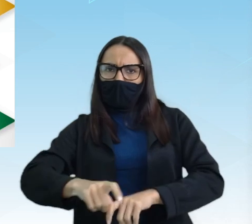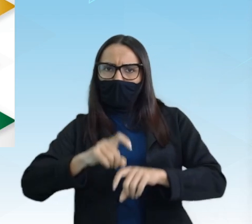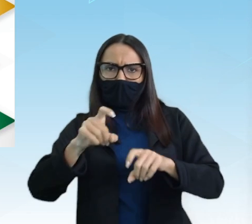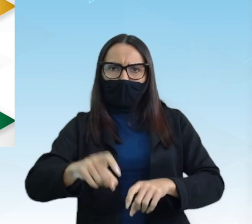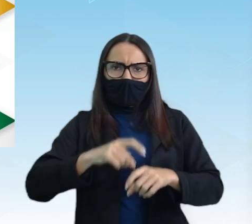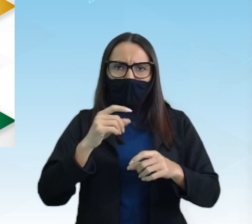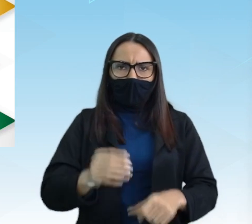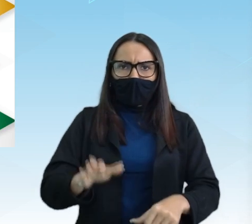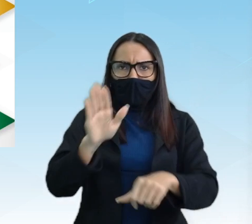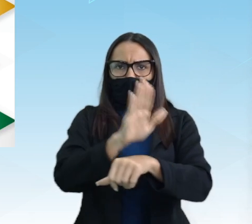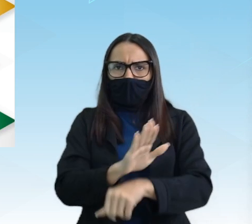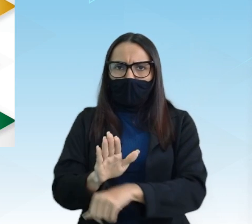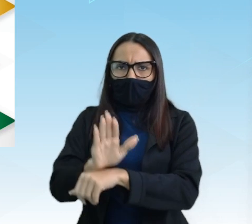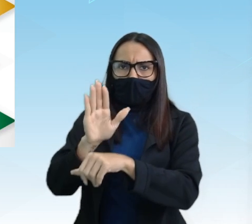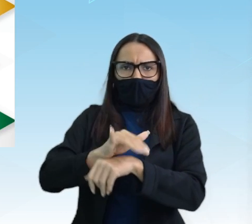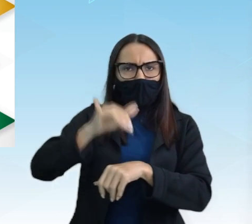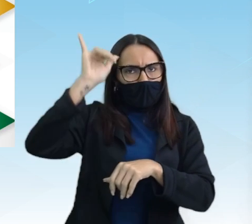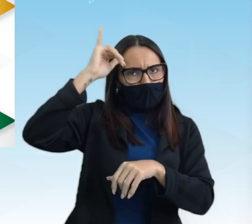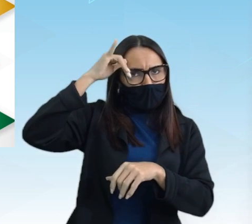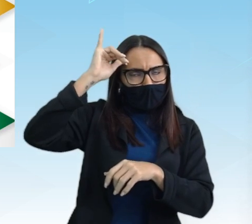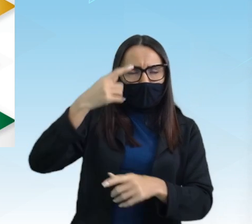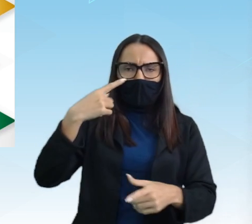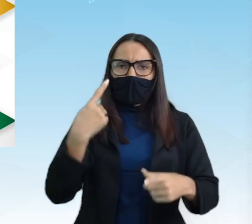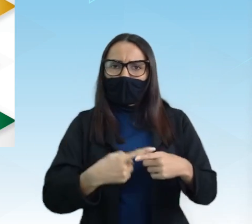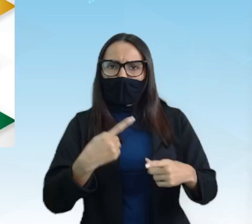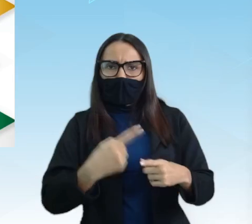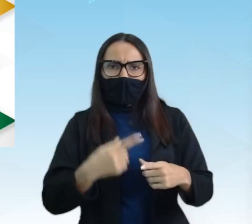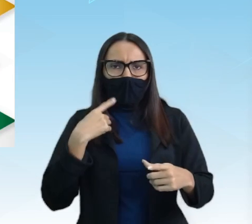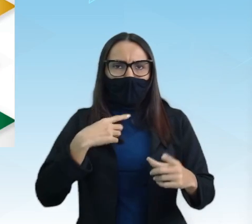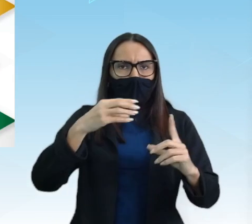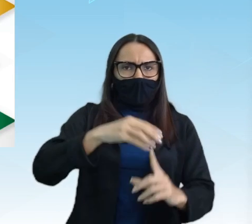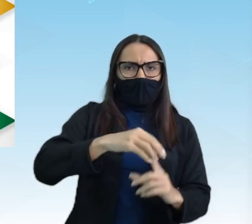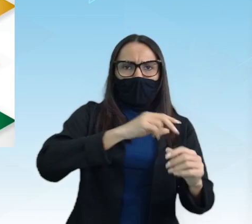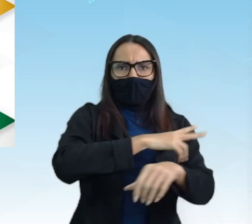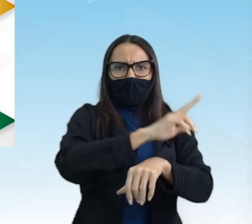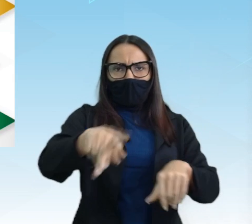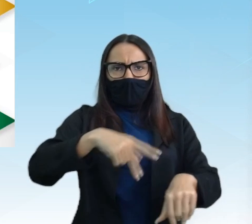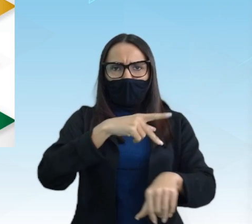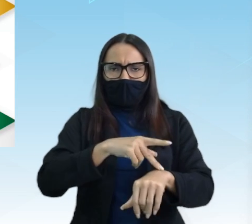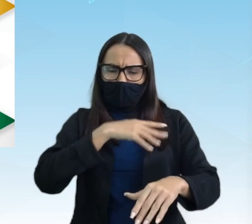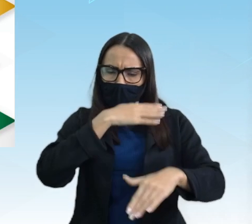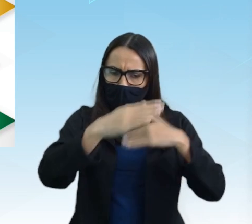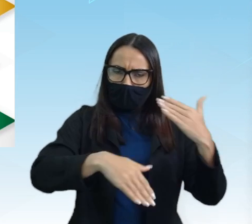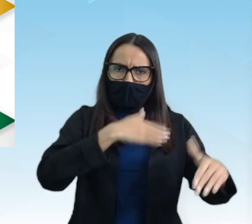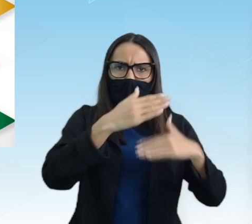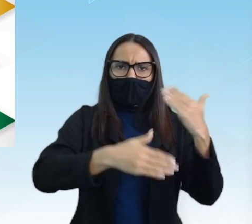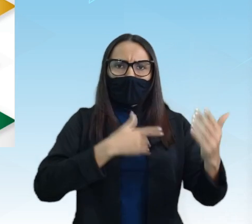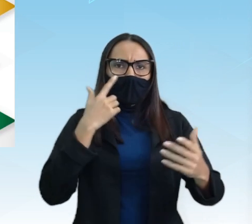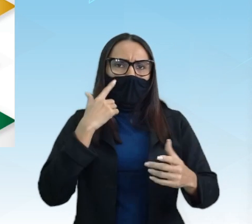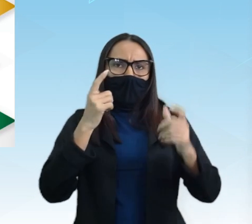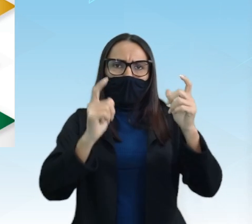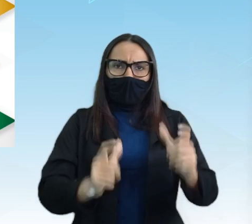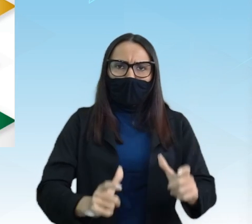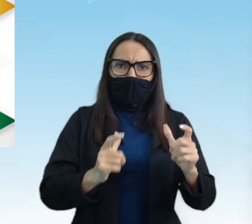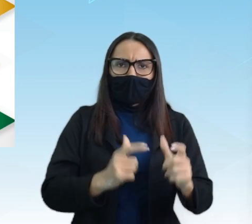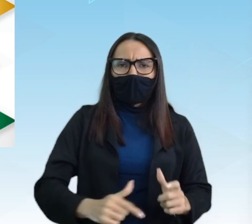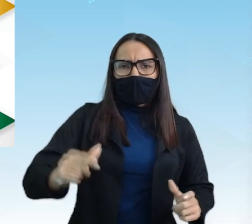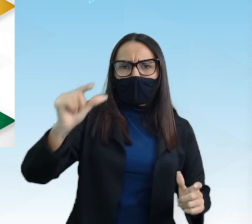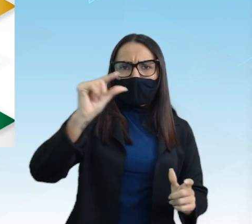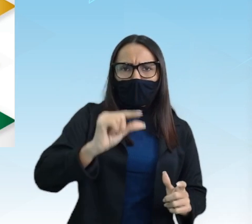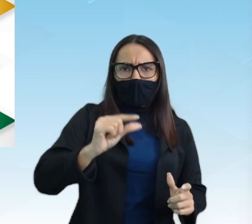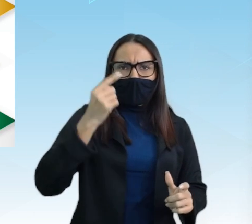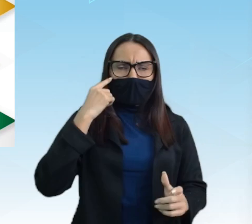de rebanhos. Por quê, meus amores? Porque principalmente nos países subdesenvolvidos, onde há